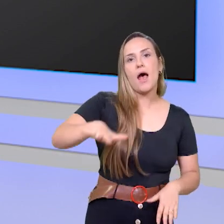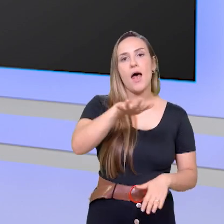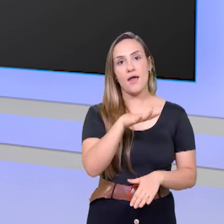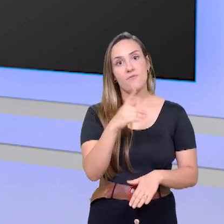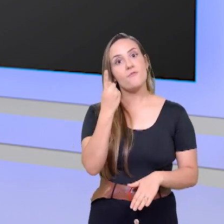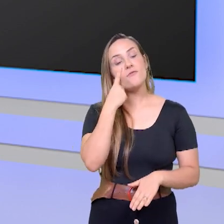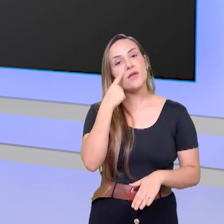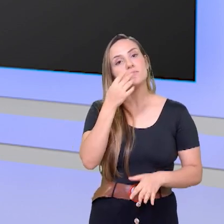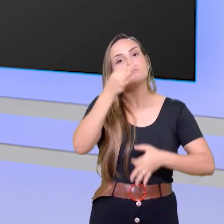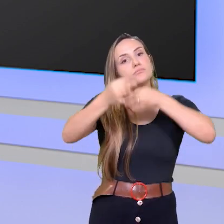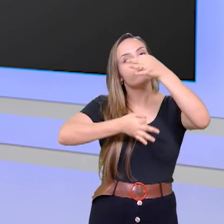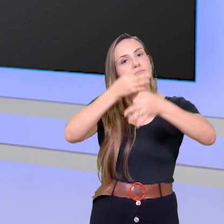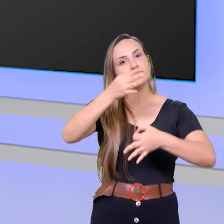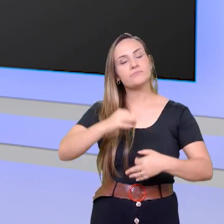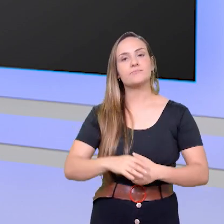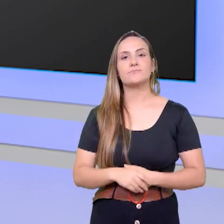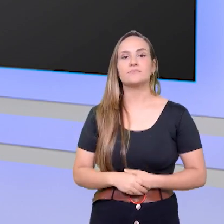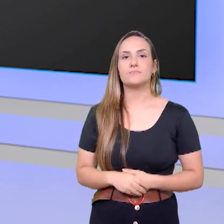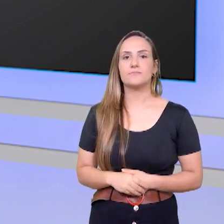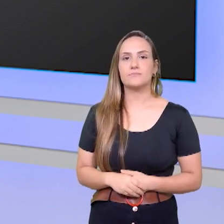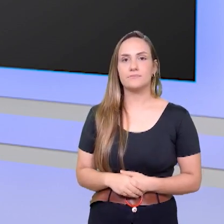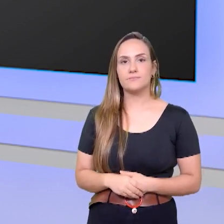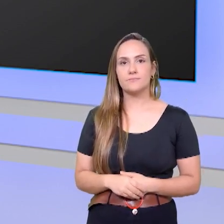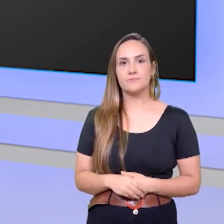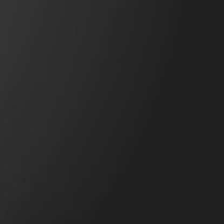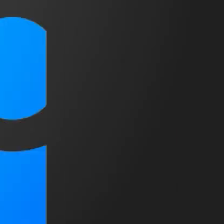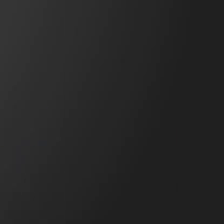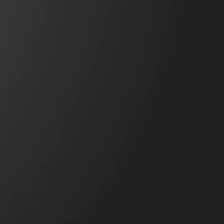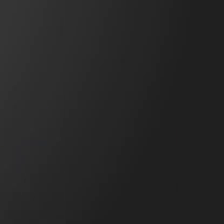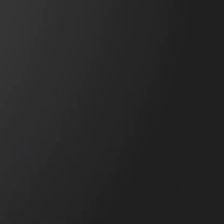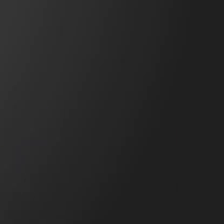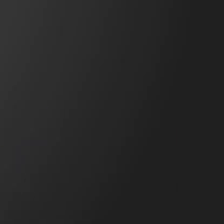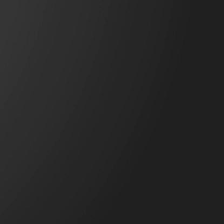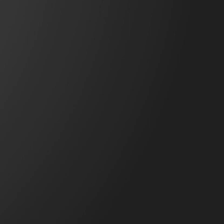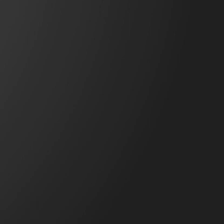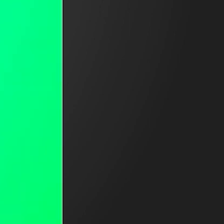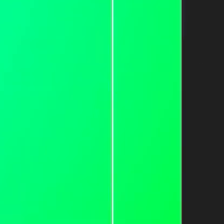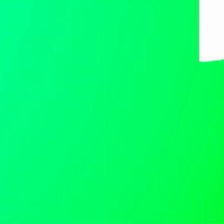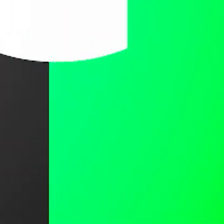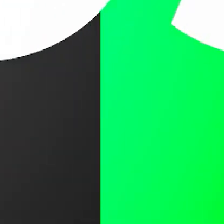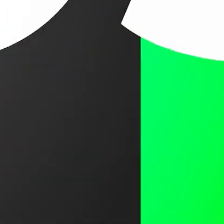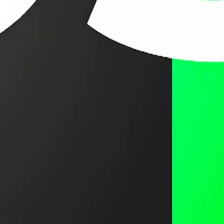educação. Confira o quadro Fatos e Opiniões.